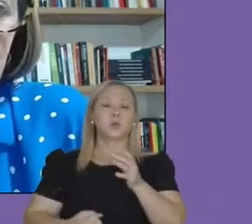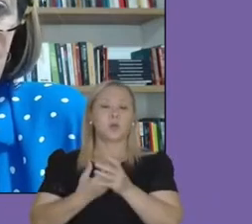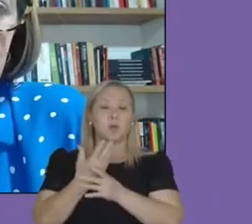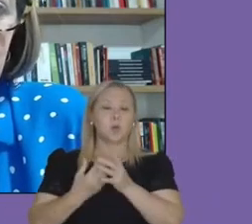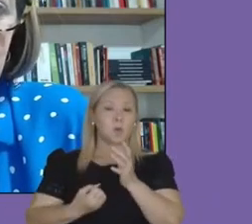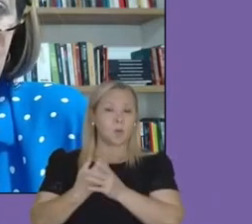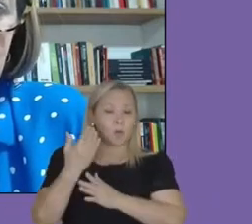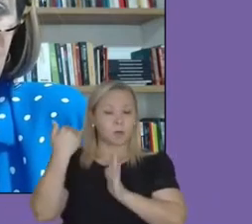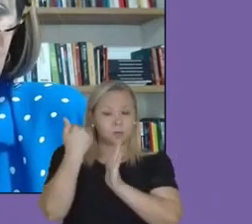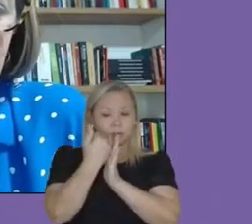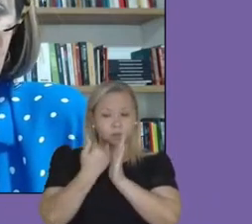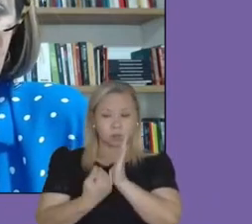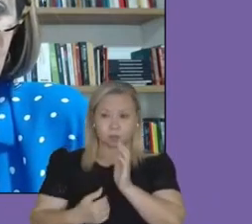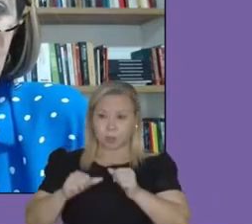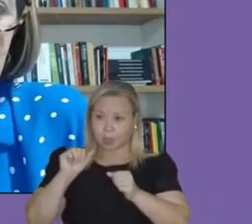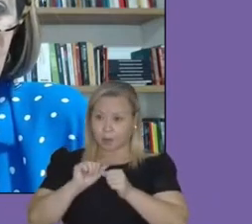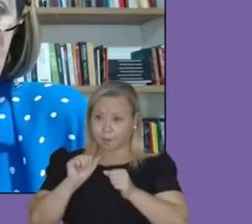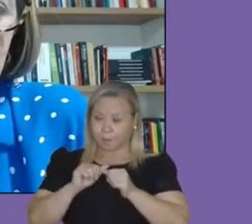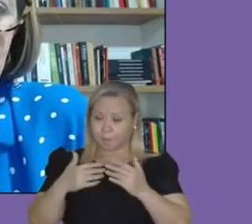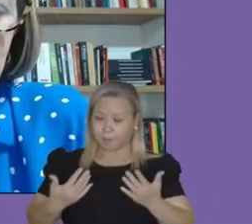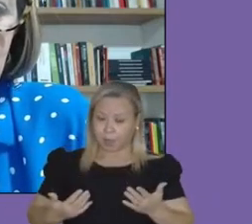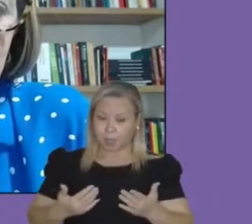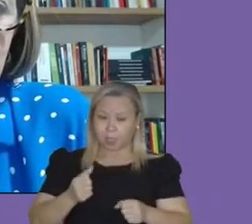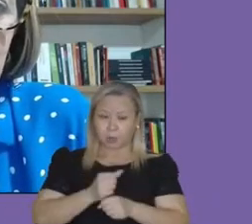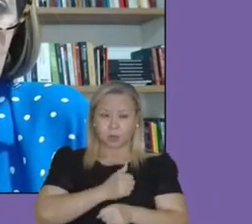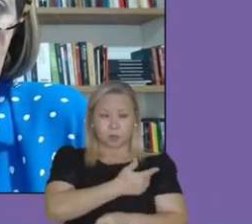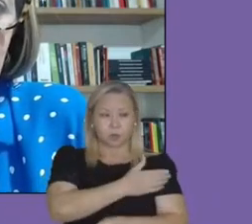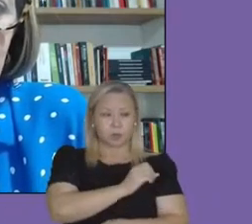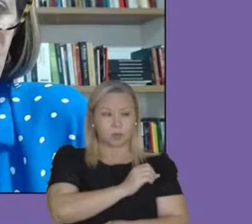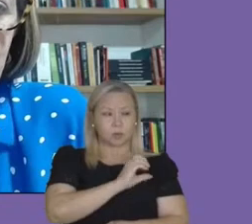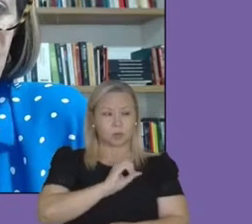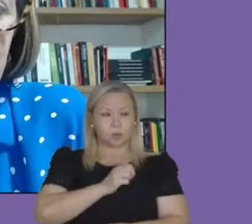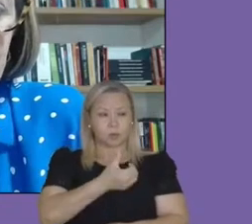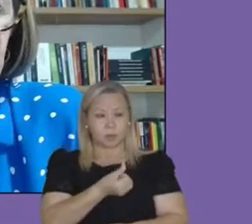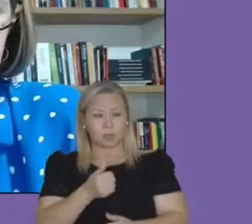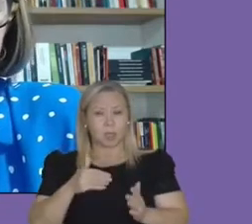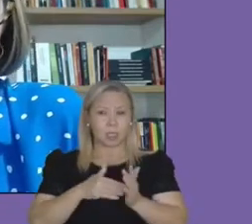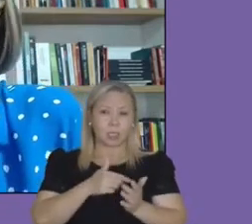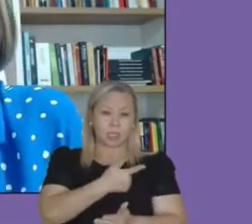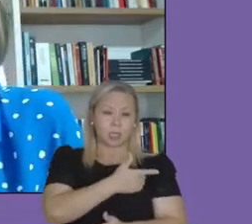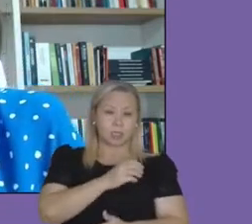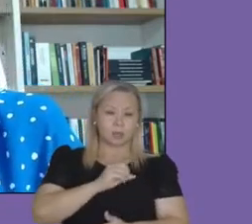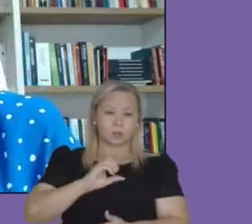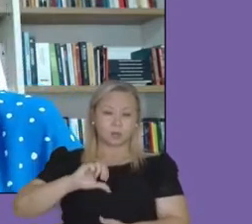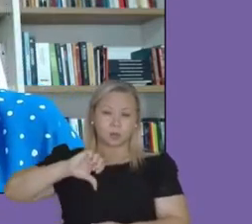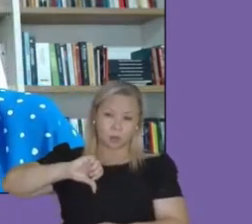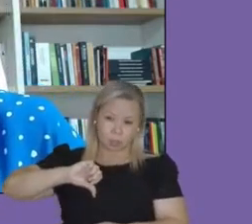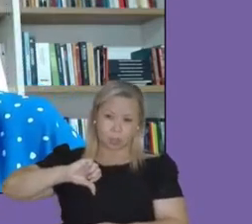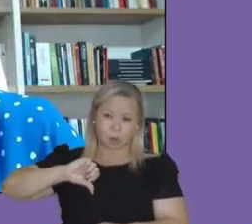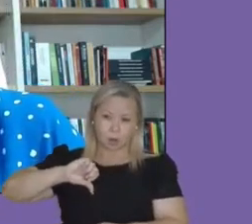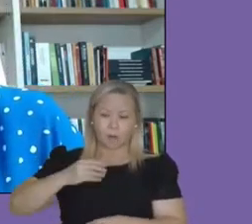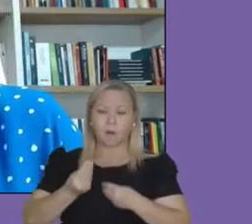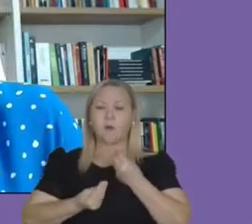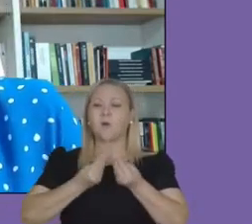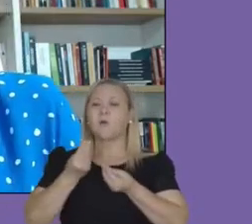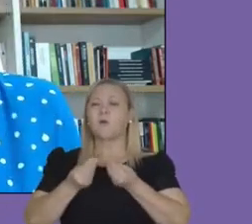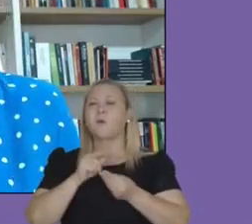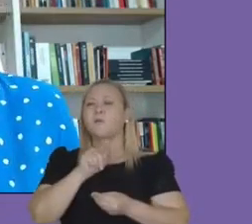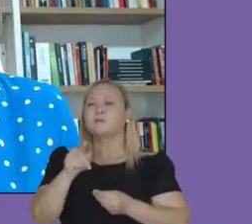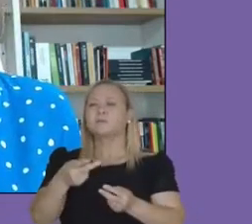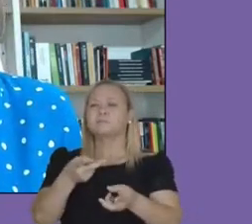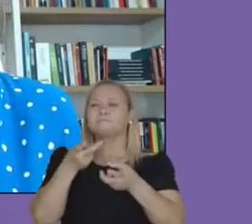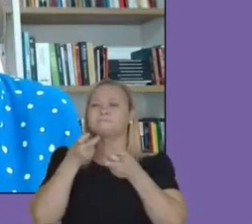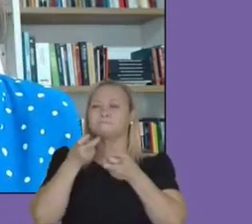estabelecido, foi estabelecido em 2006 e 2009, como você